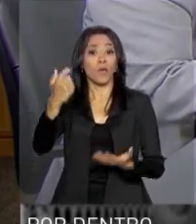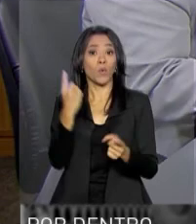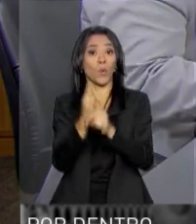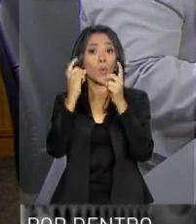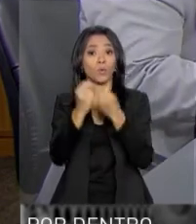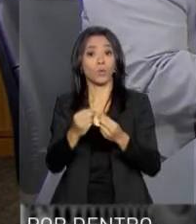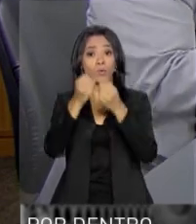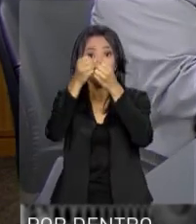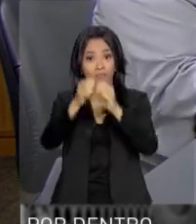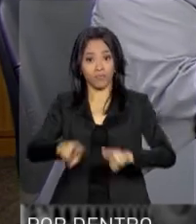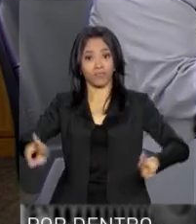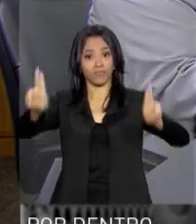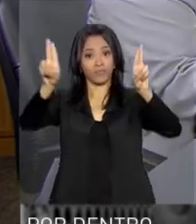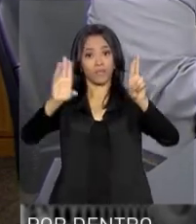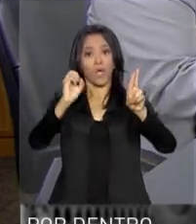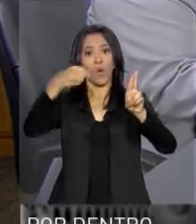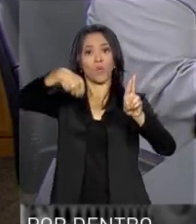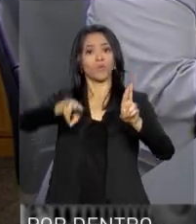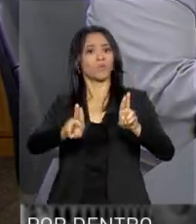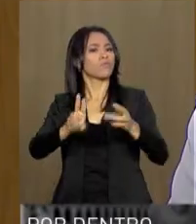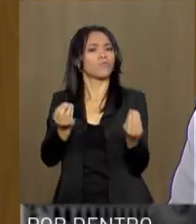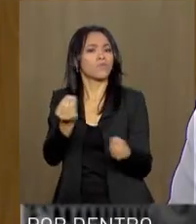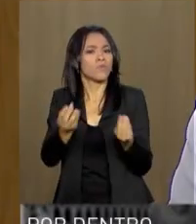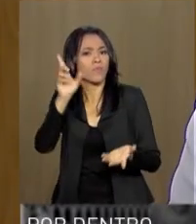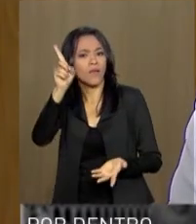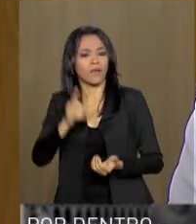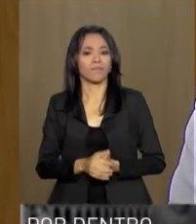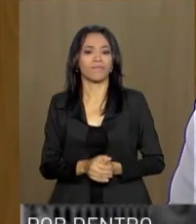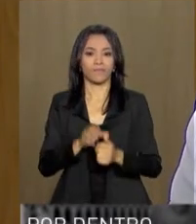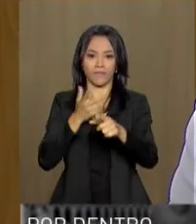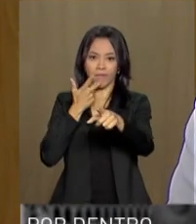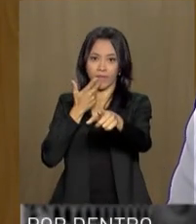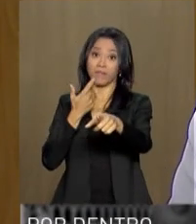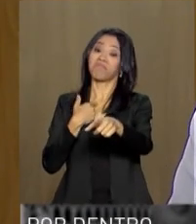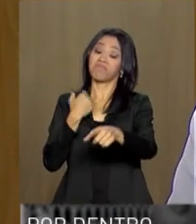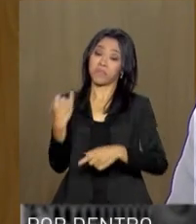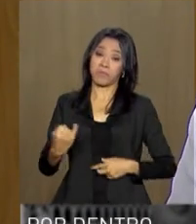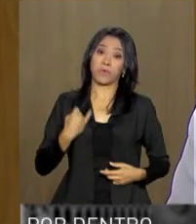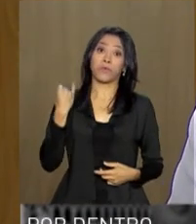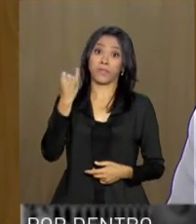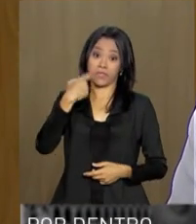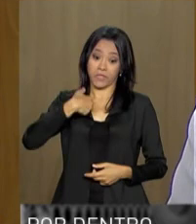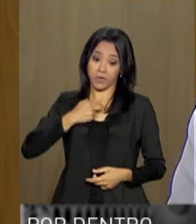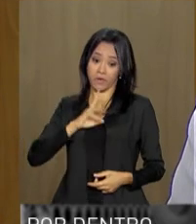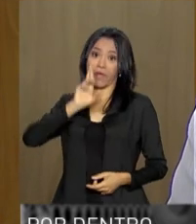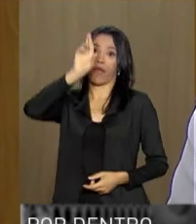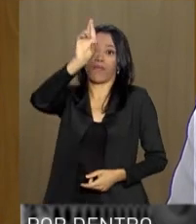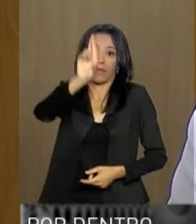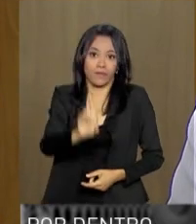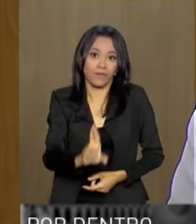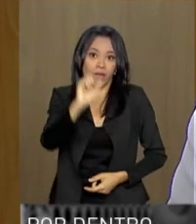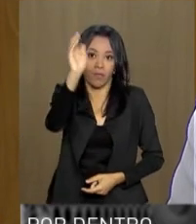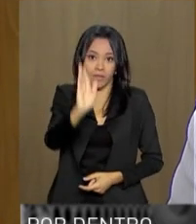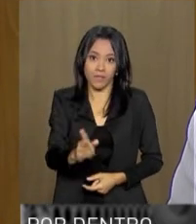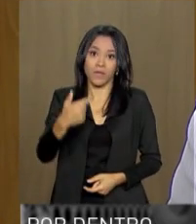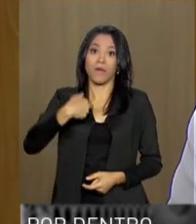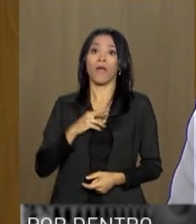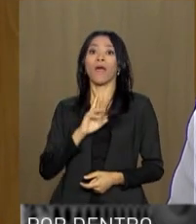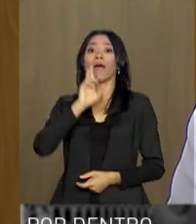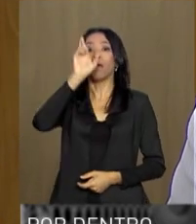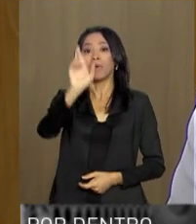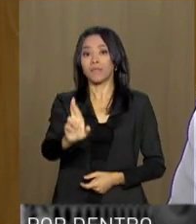sim época muito importante além de representar o brasil apresentará uma série de direitos humanos é